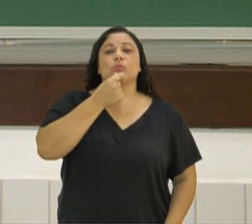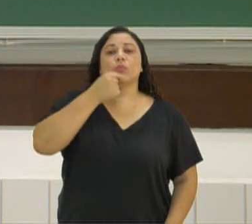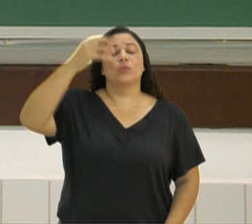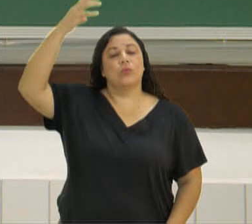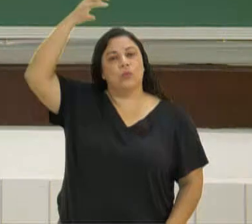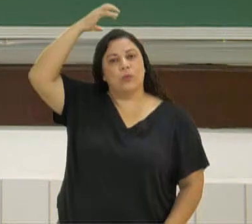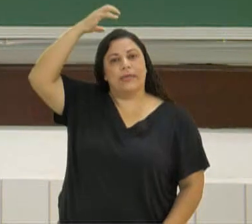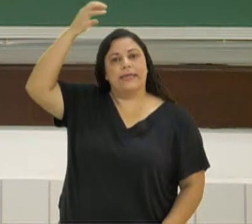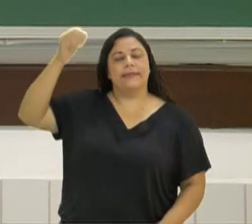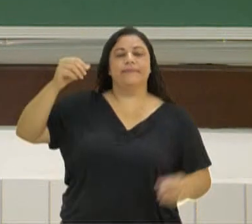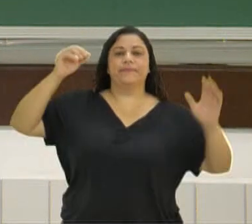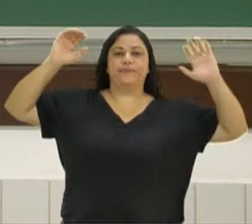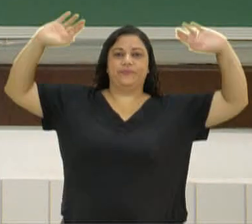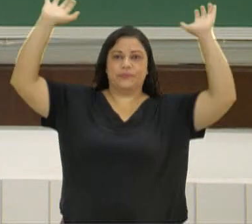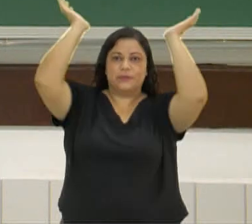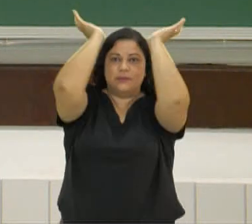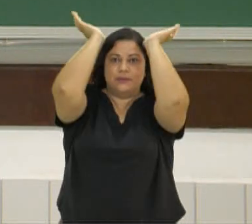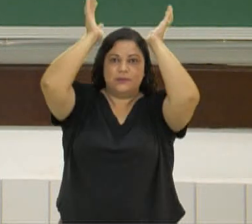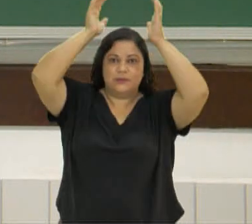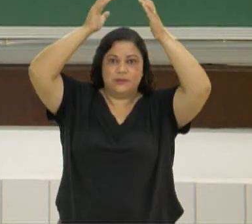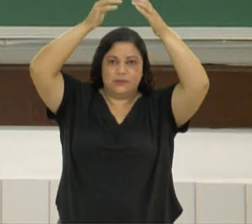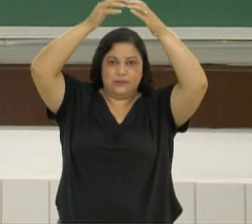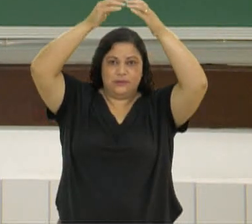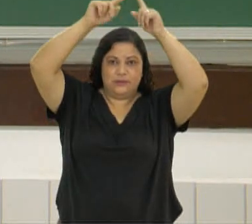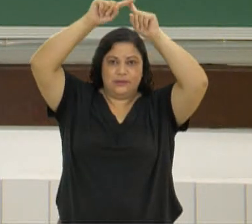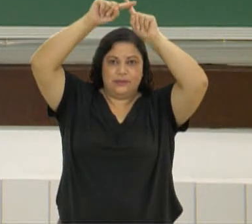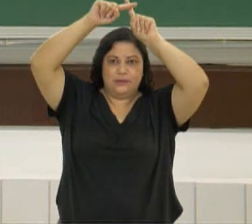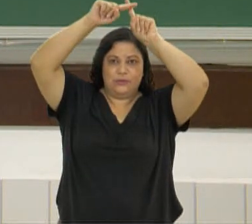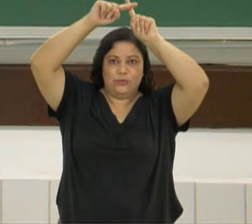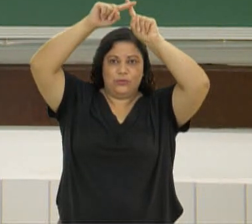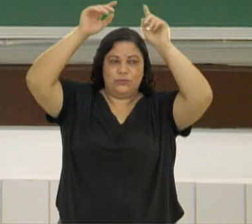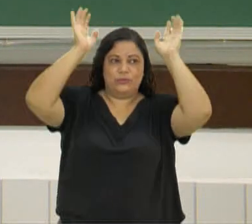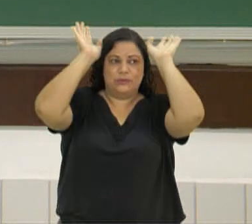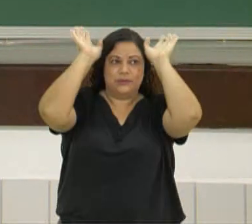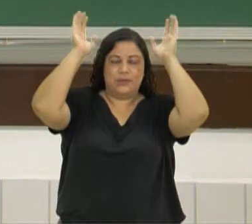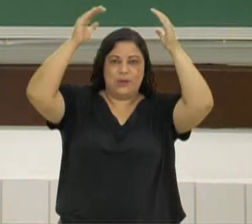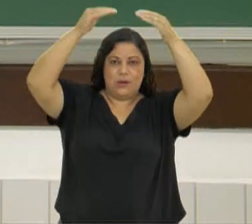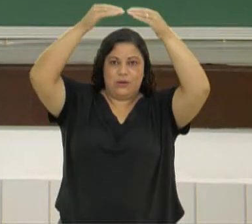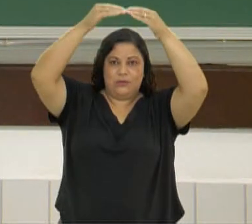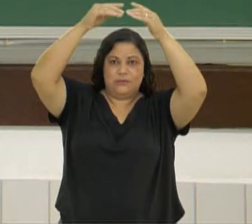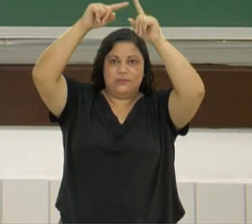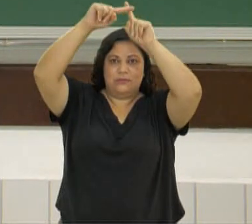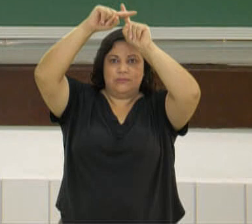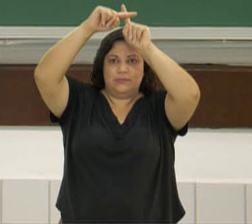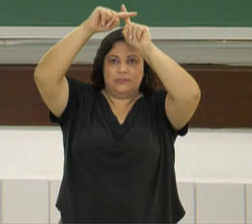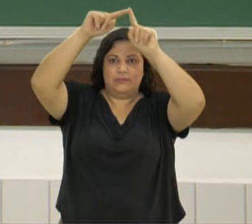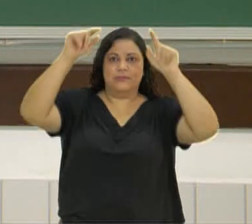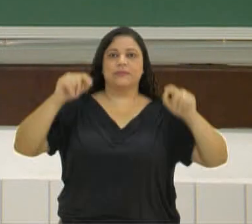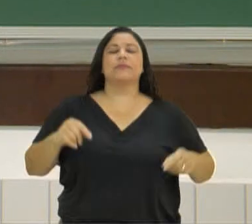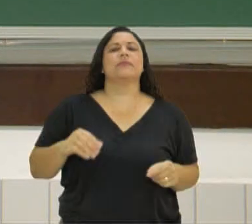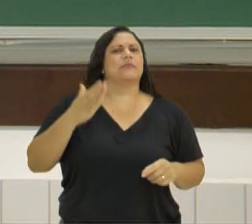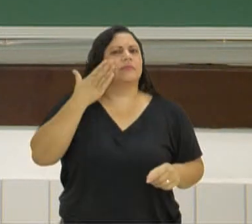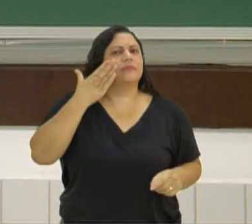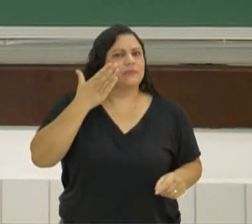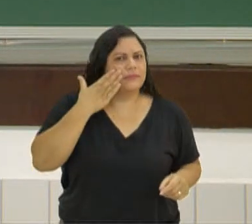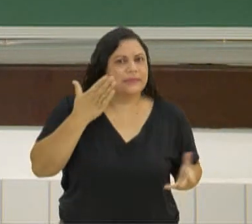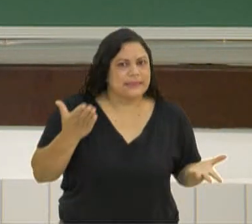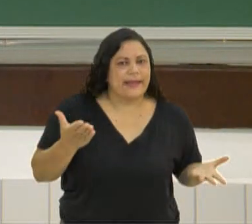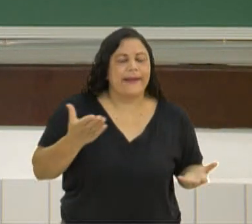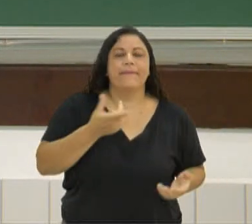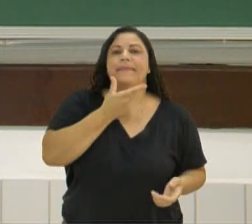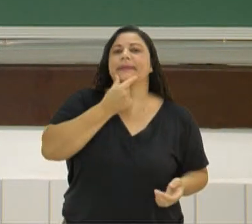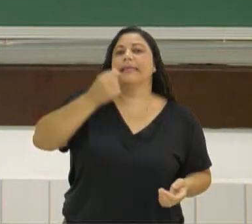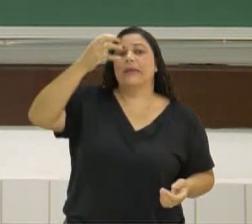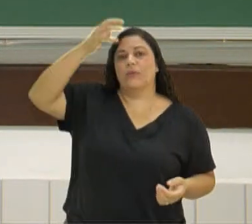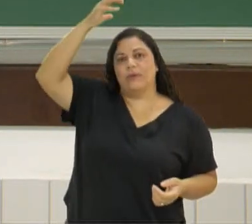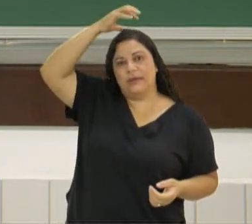ter na sua coroa essa cruz. Então ele carrega uma cruz da sua coroa. Então a gente sabe que essa peça